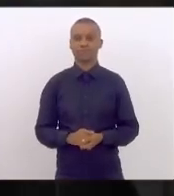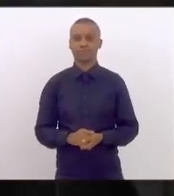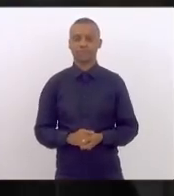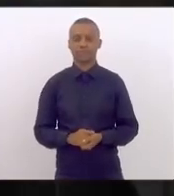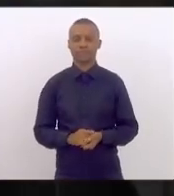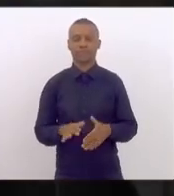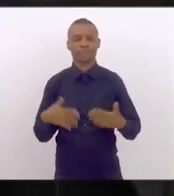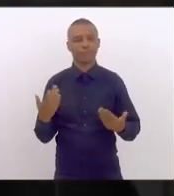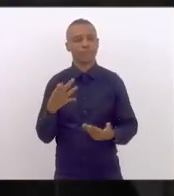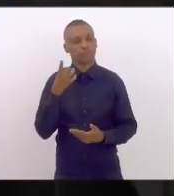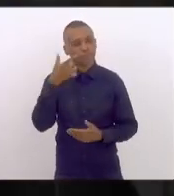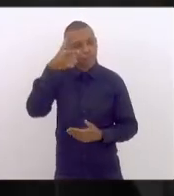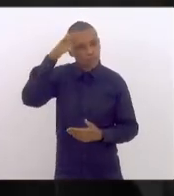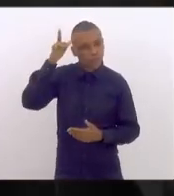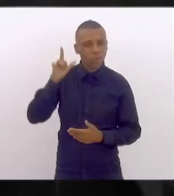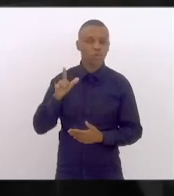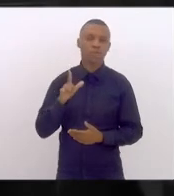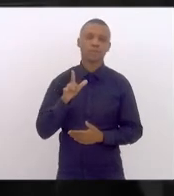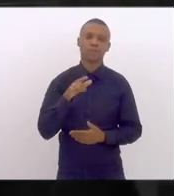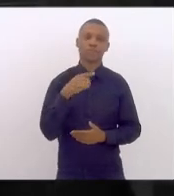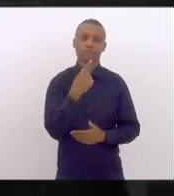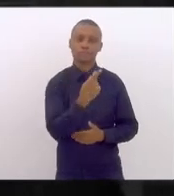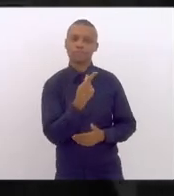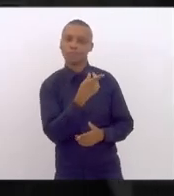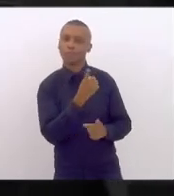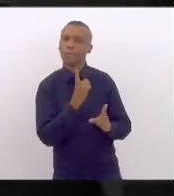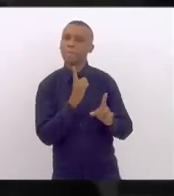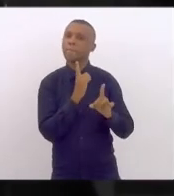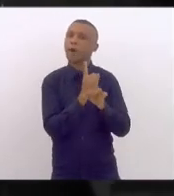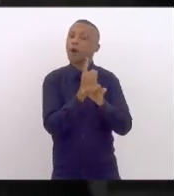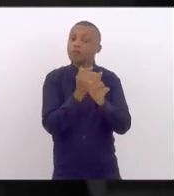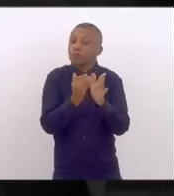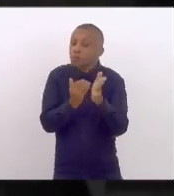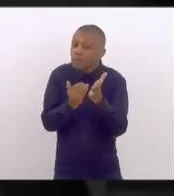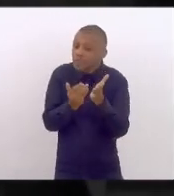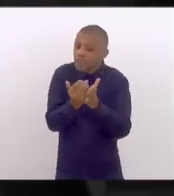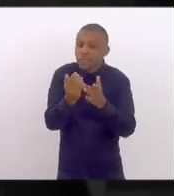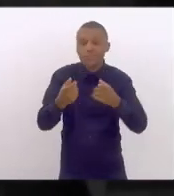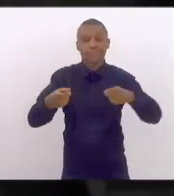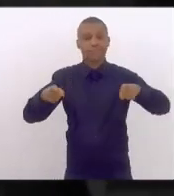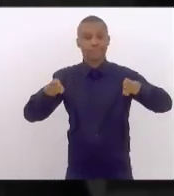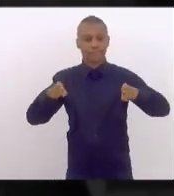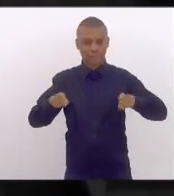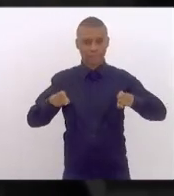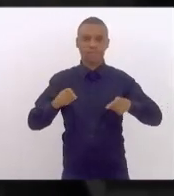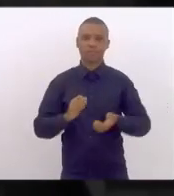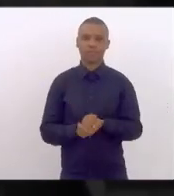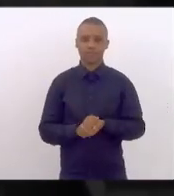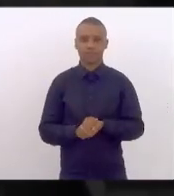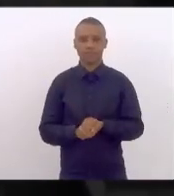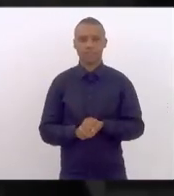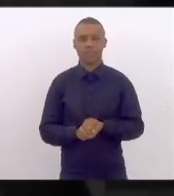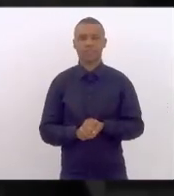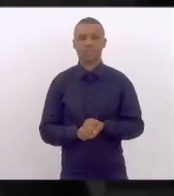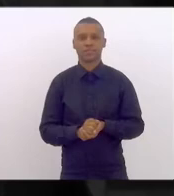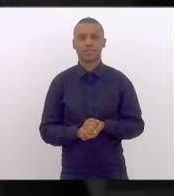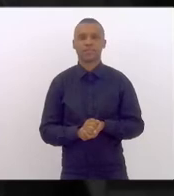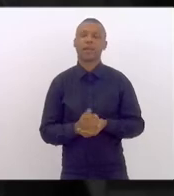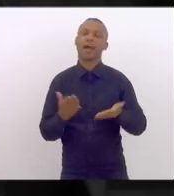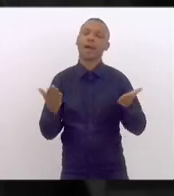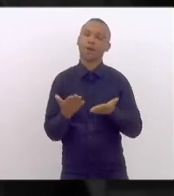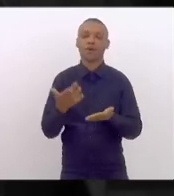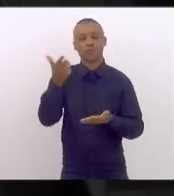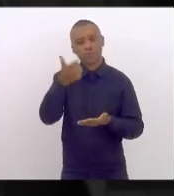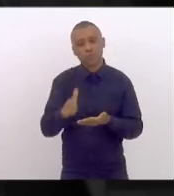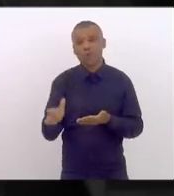Deputado Luiz Paulo nos encontramos hoje o expediente Inicial como só acontecer e agora novamente